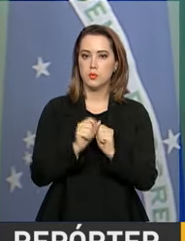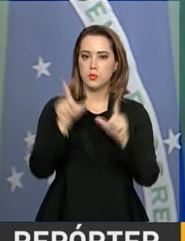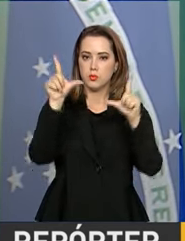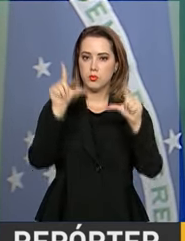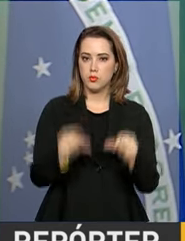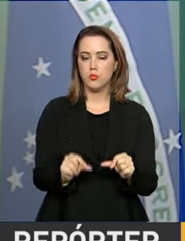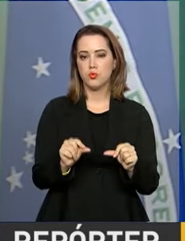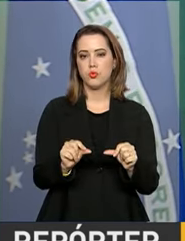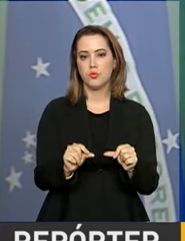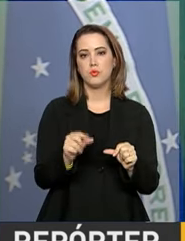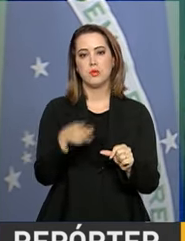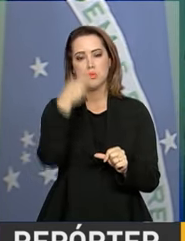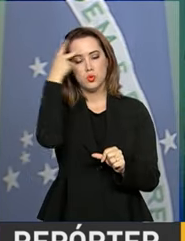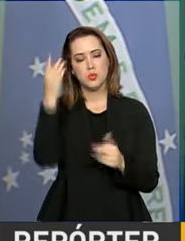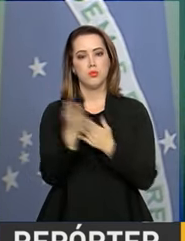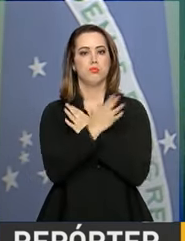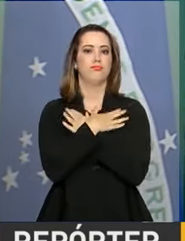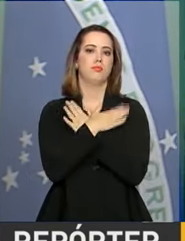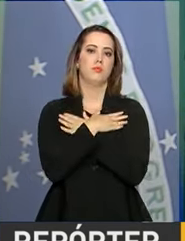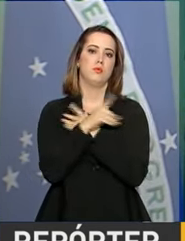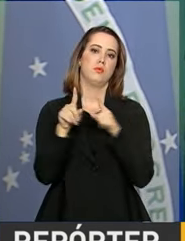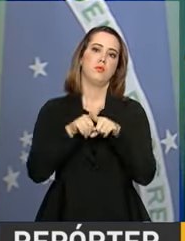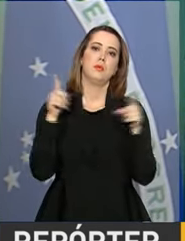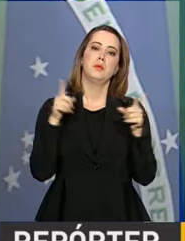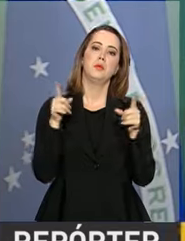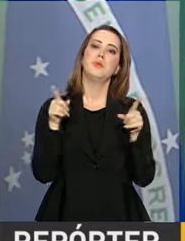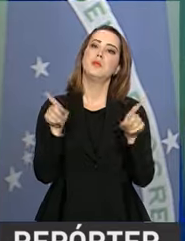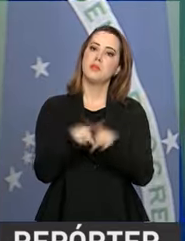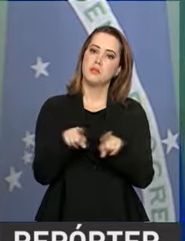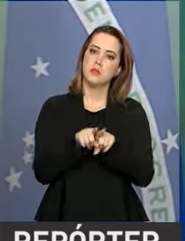reduzir o número de desempregados. Mas, ao mesmo tempo,